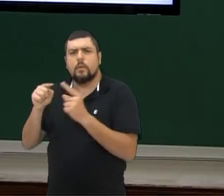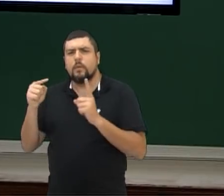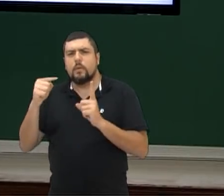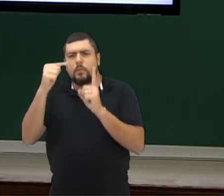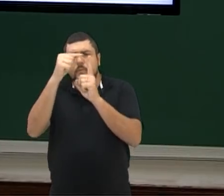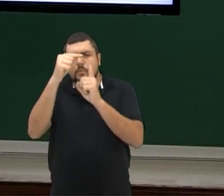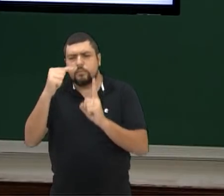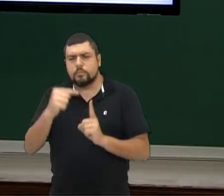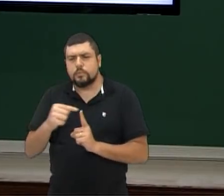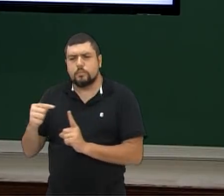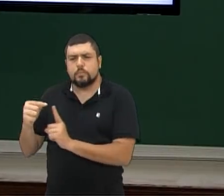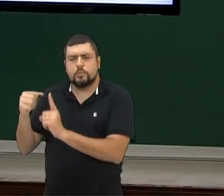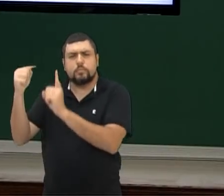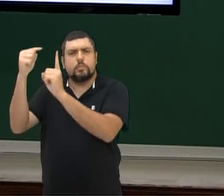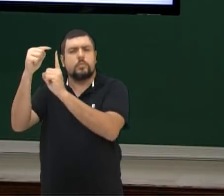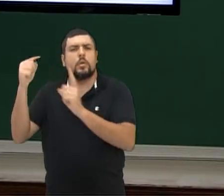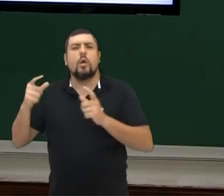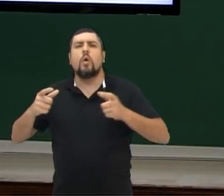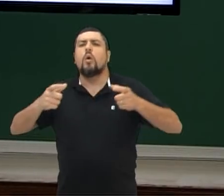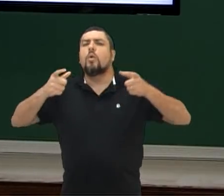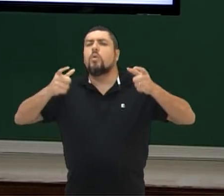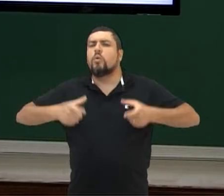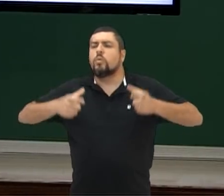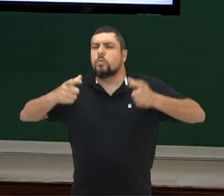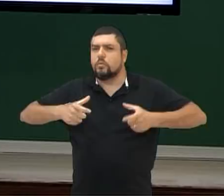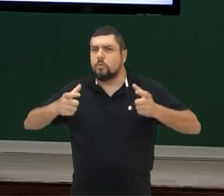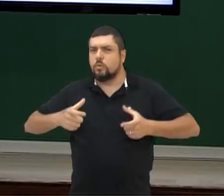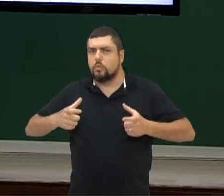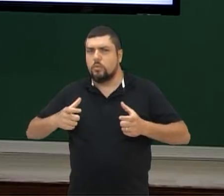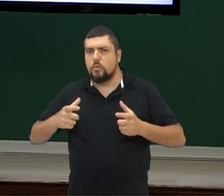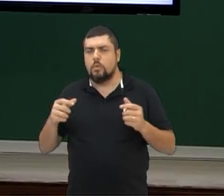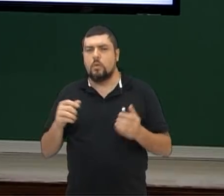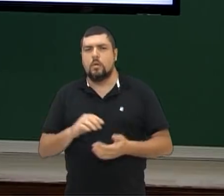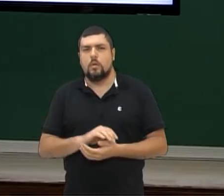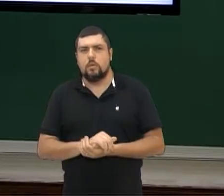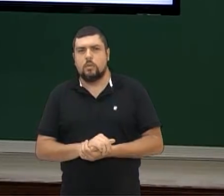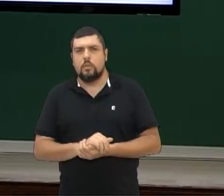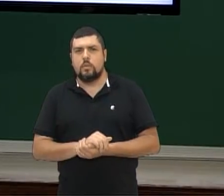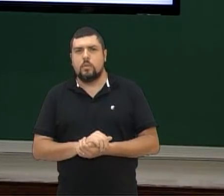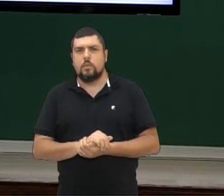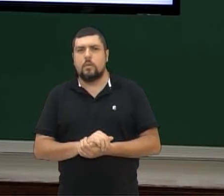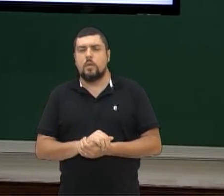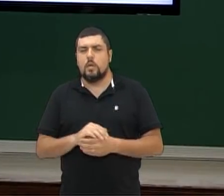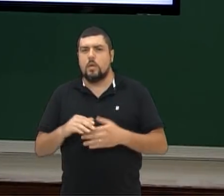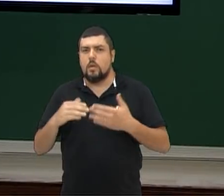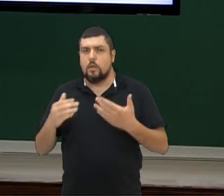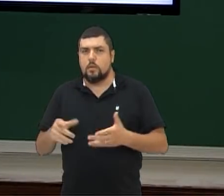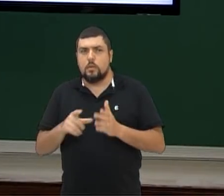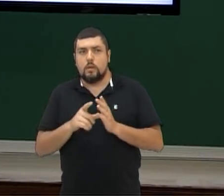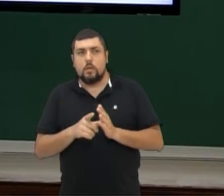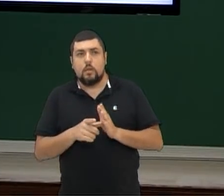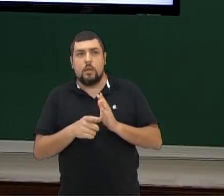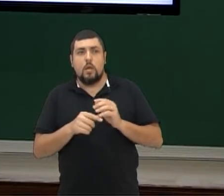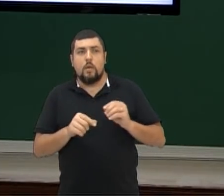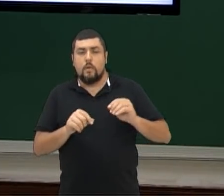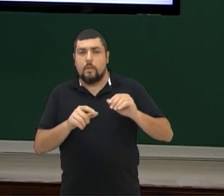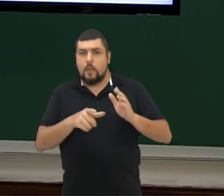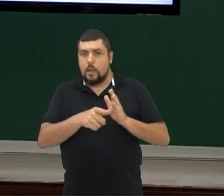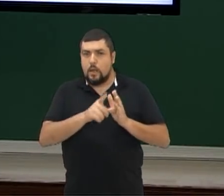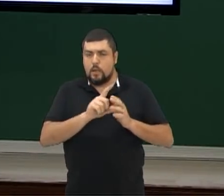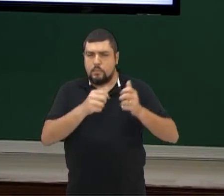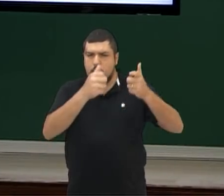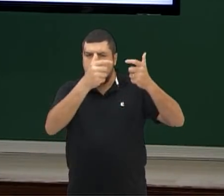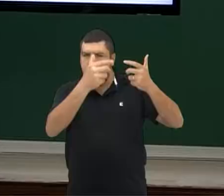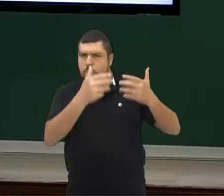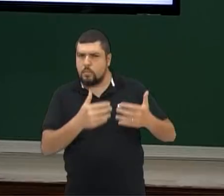Essa coordenada que está passada aqui, esses pontos, é do triângulo do quadrilátero menor. Ele quer que você